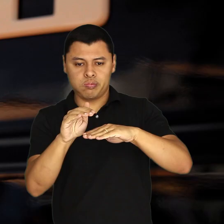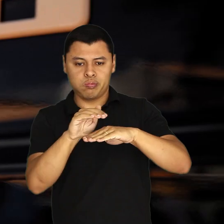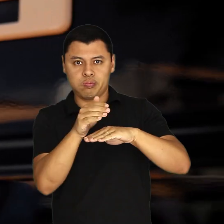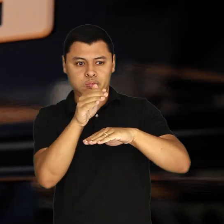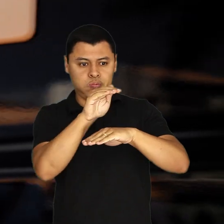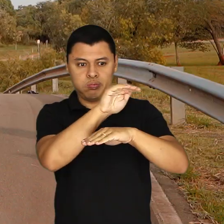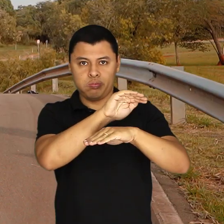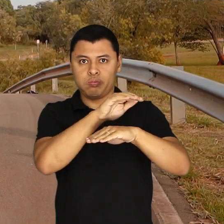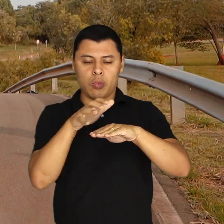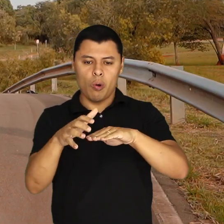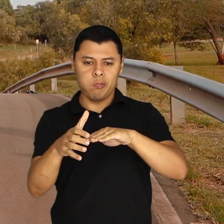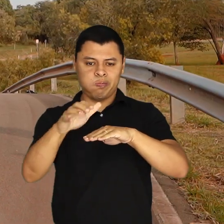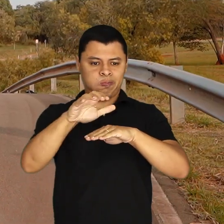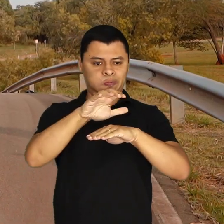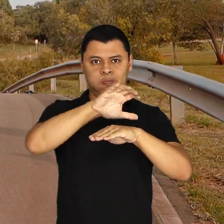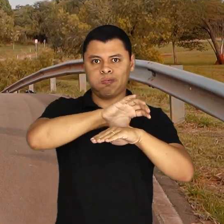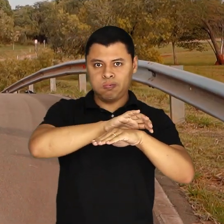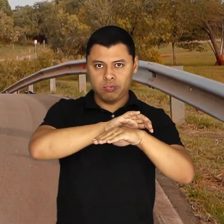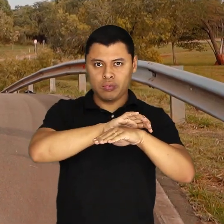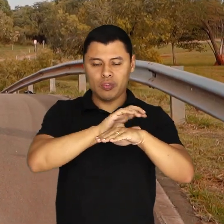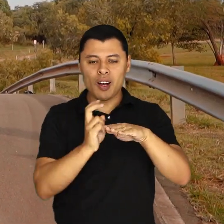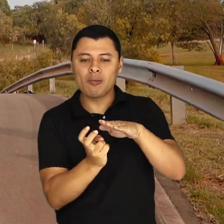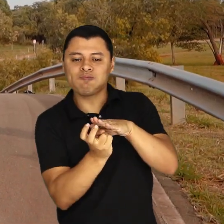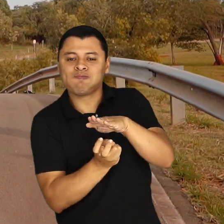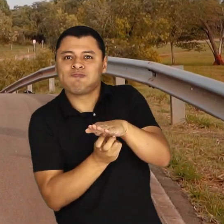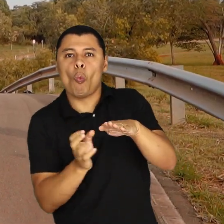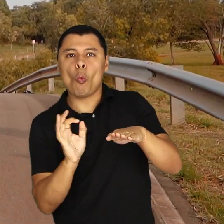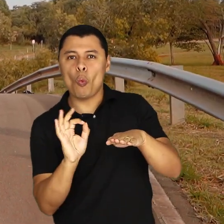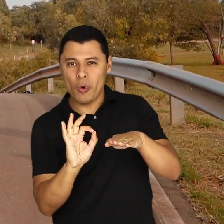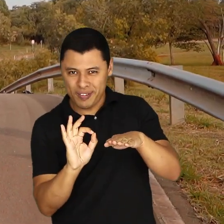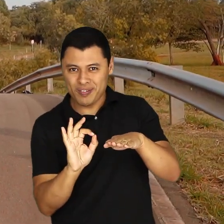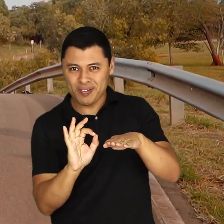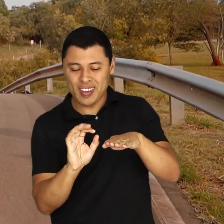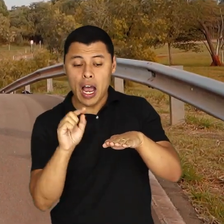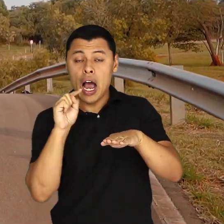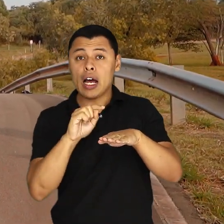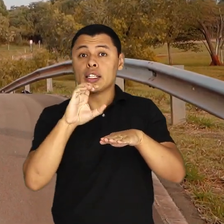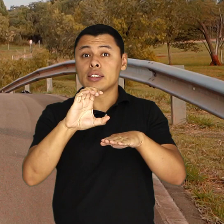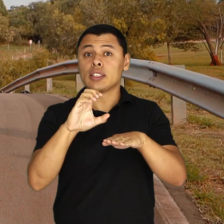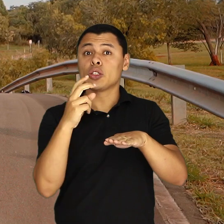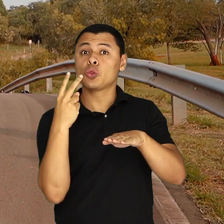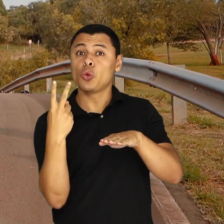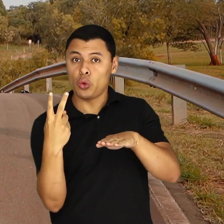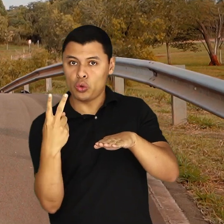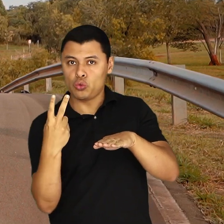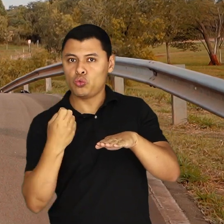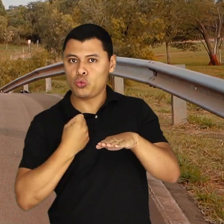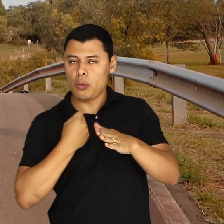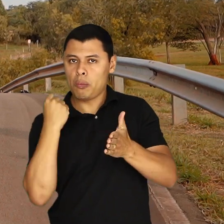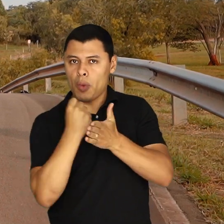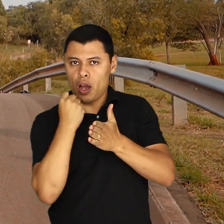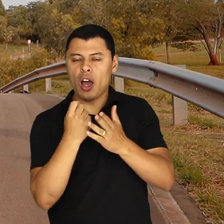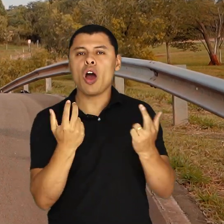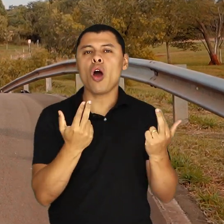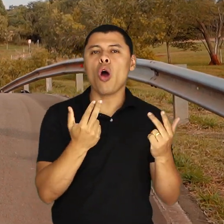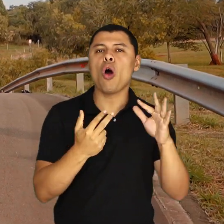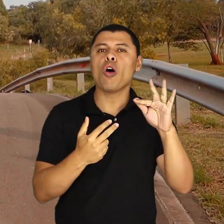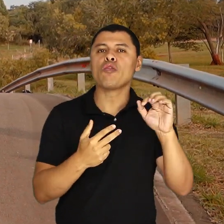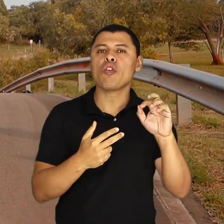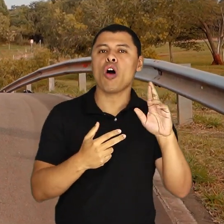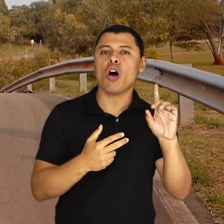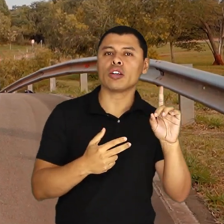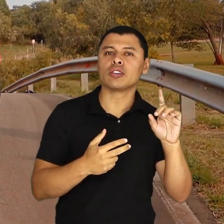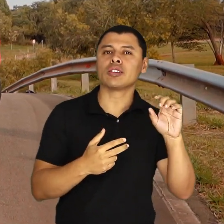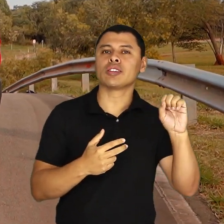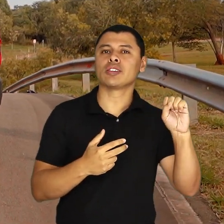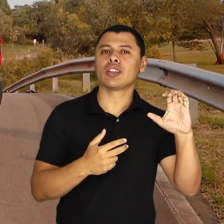estrutura do tipo plataforma monobloco, né? Então a gente tem agora um monobloco C2, a plataforma C2, que é a mesma do Ford